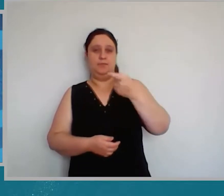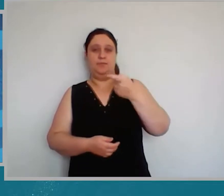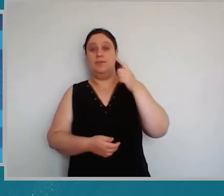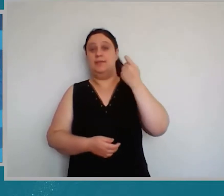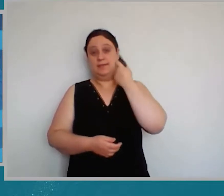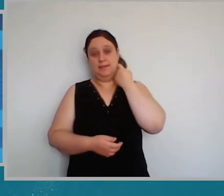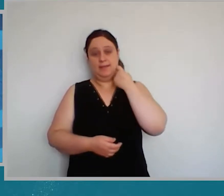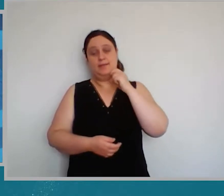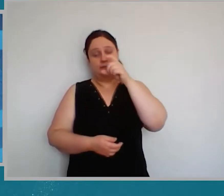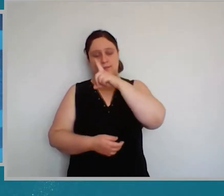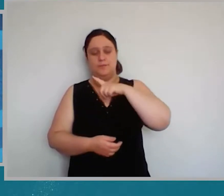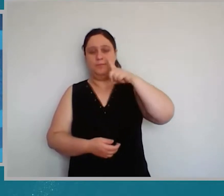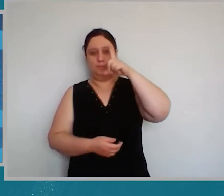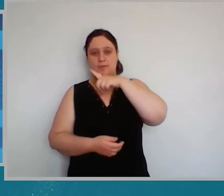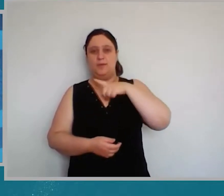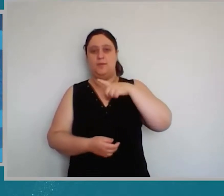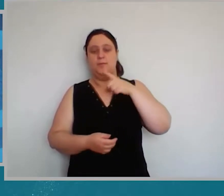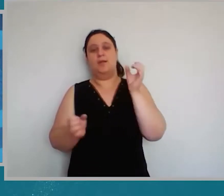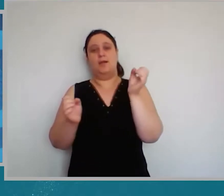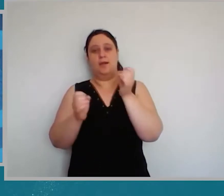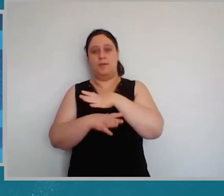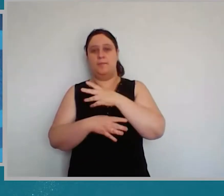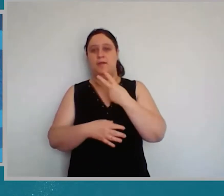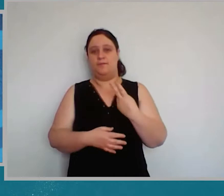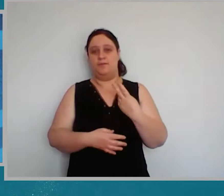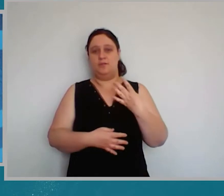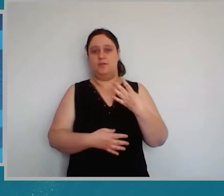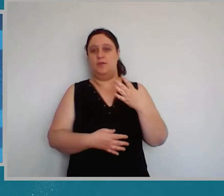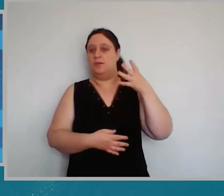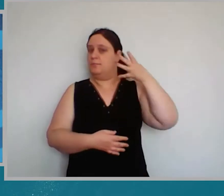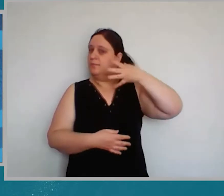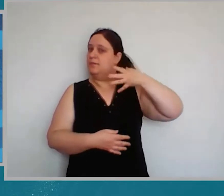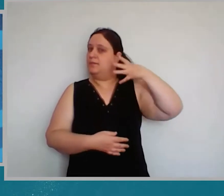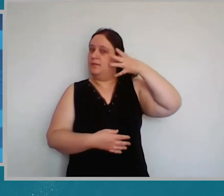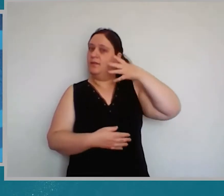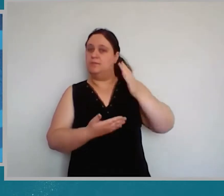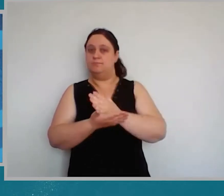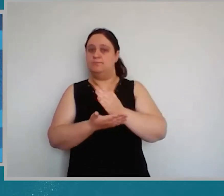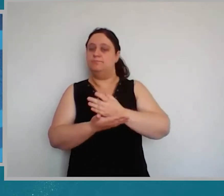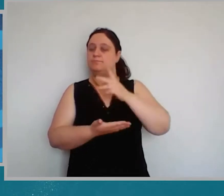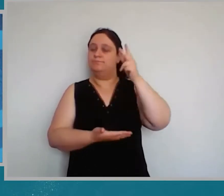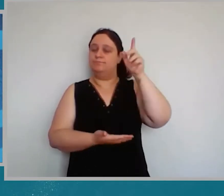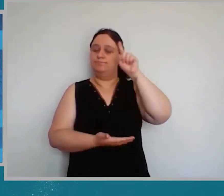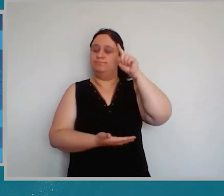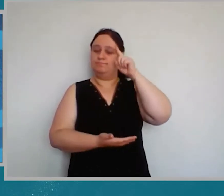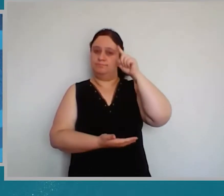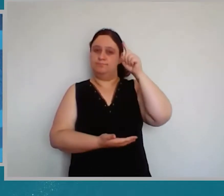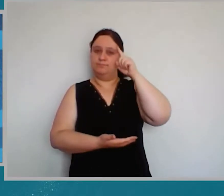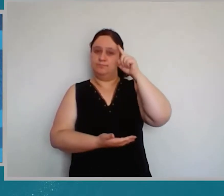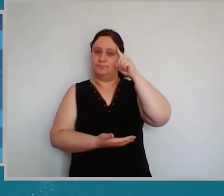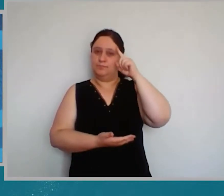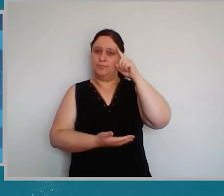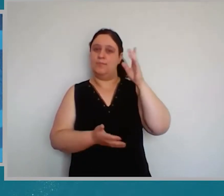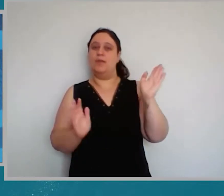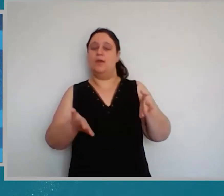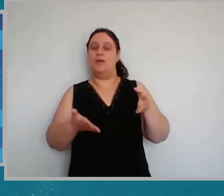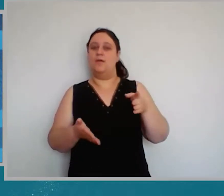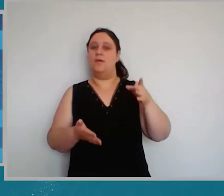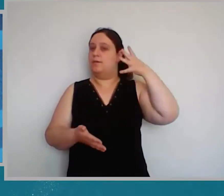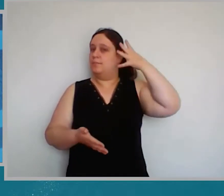mensagens do alimento diário do semestre. E nós chegamos à mensagem 16, que tem por título